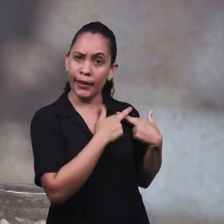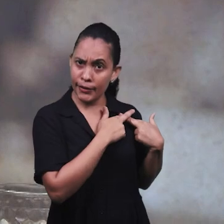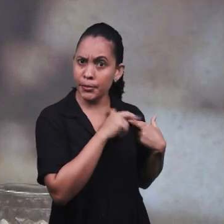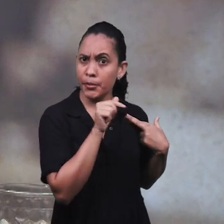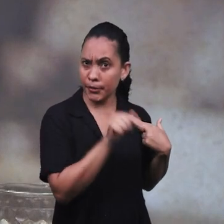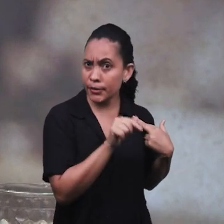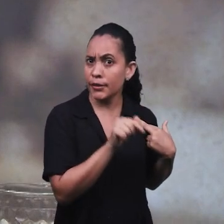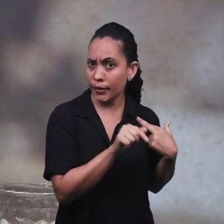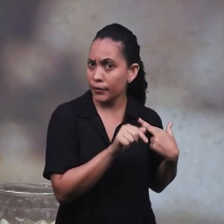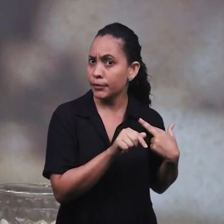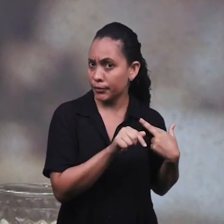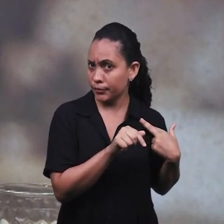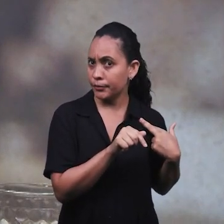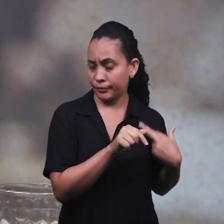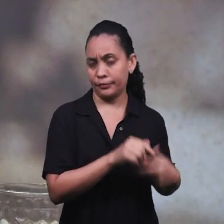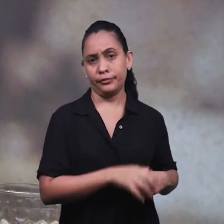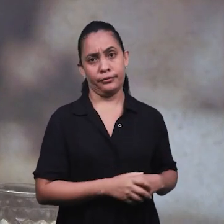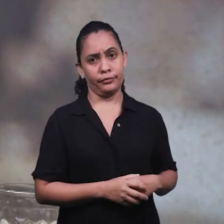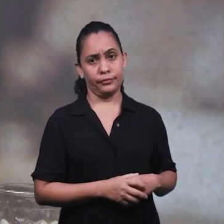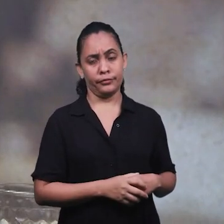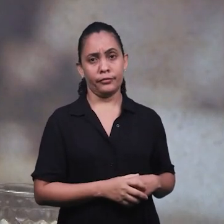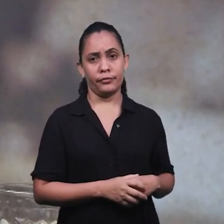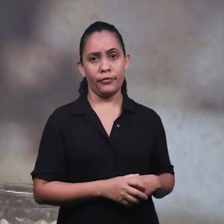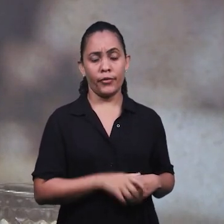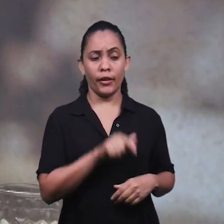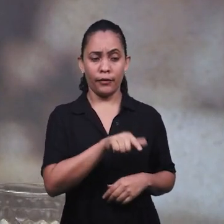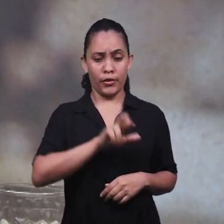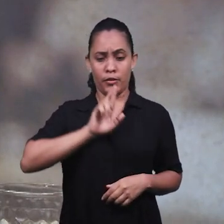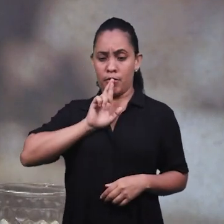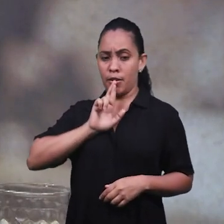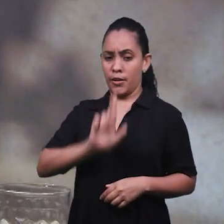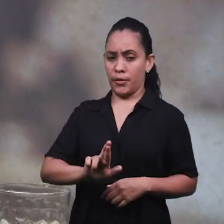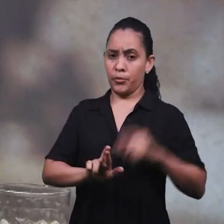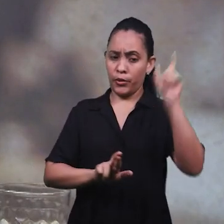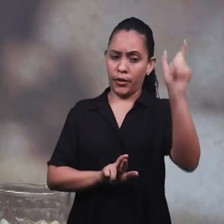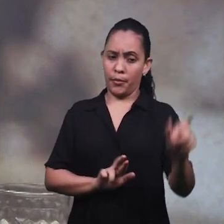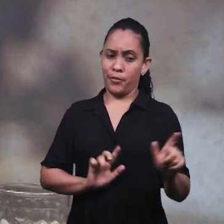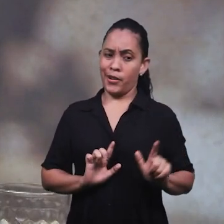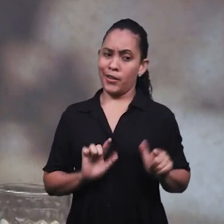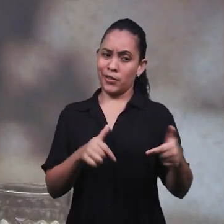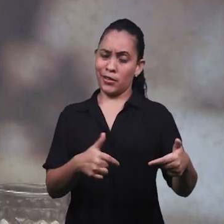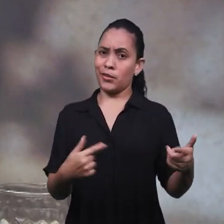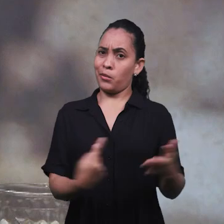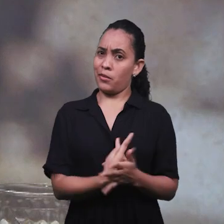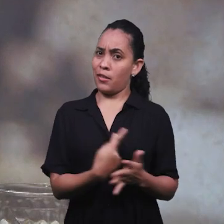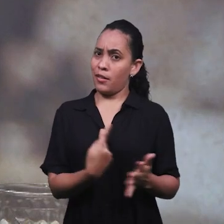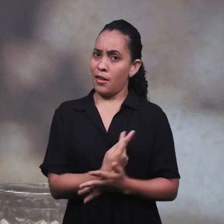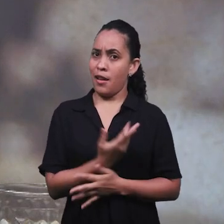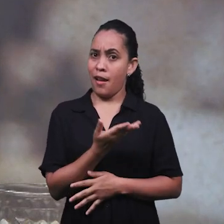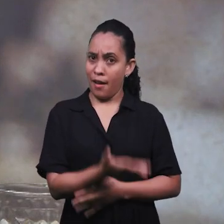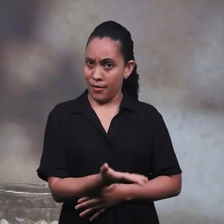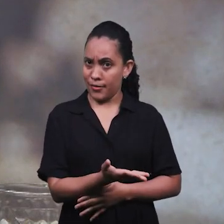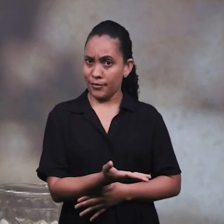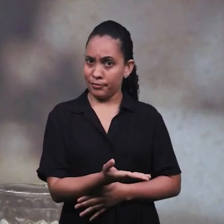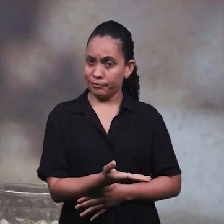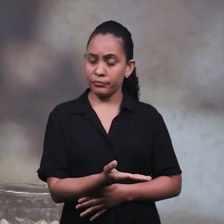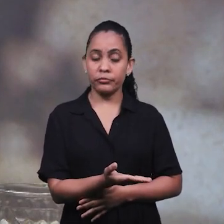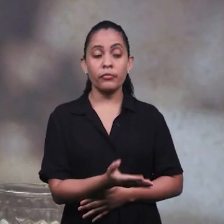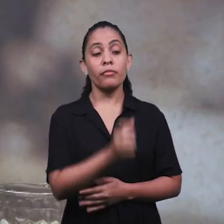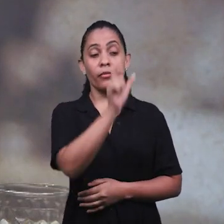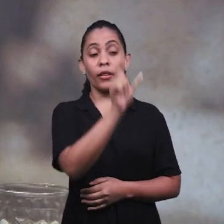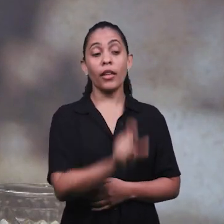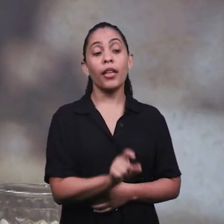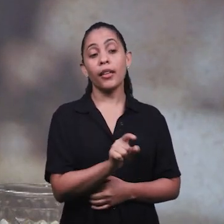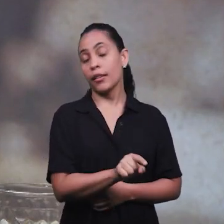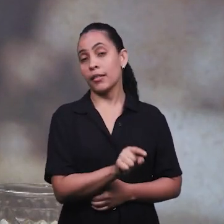temos um condômino que faz uma reforma estrutural da sua unidade e o síndico ele não está